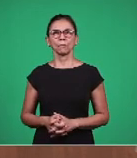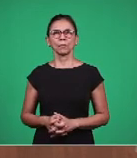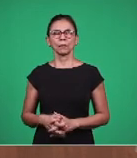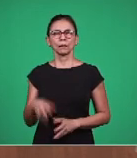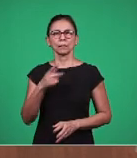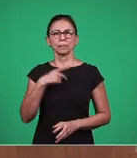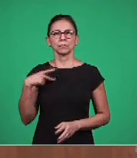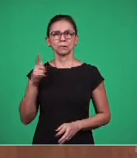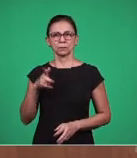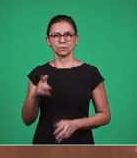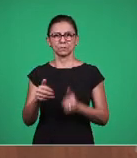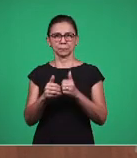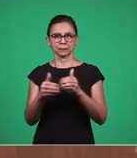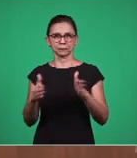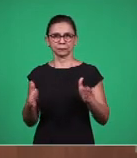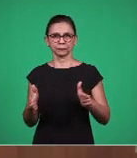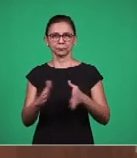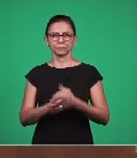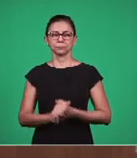Gideuti.